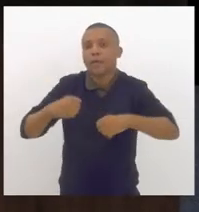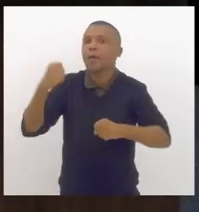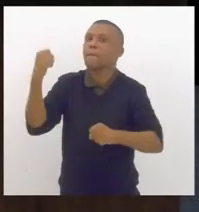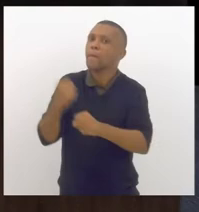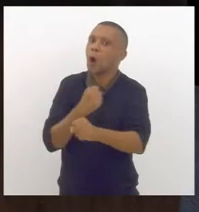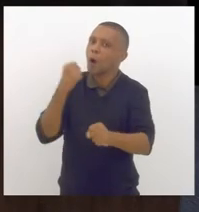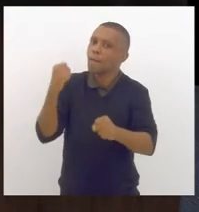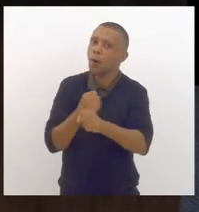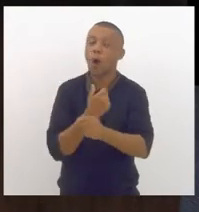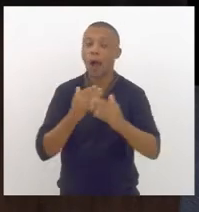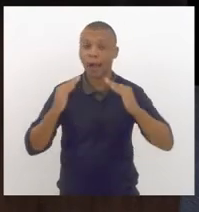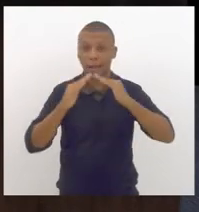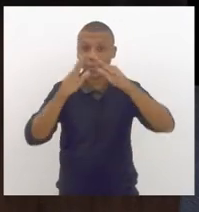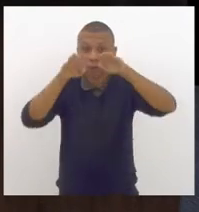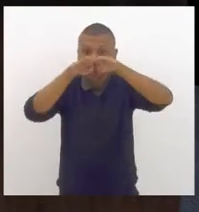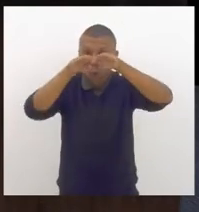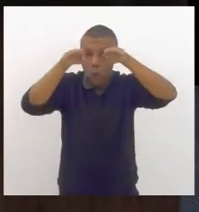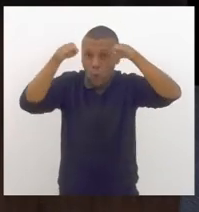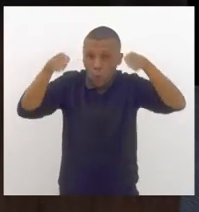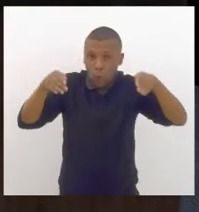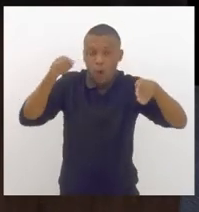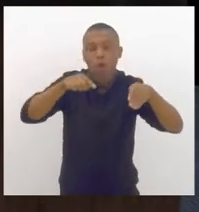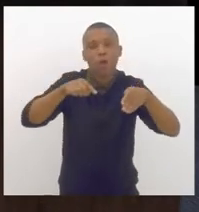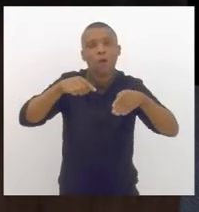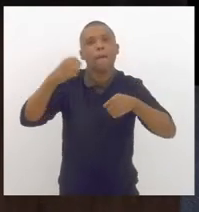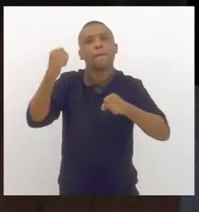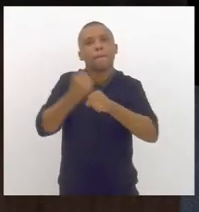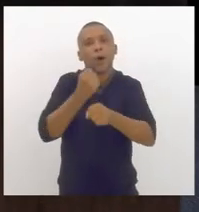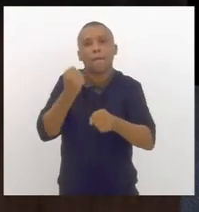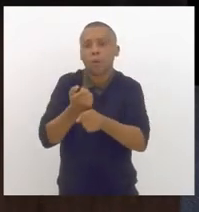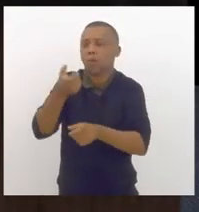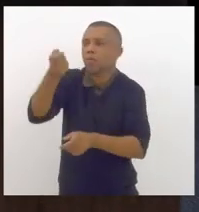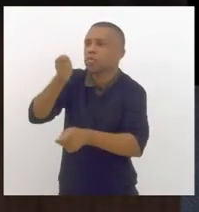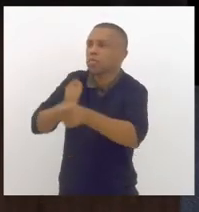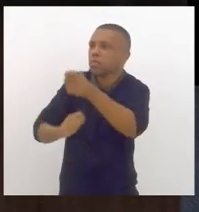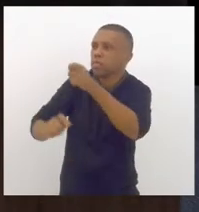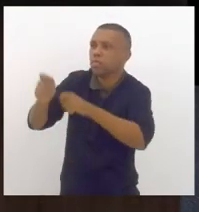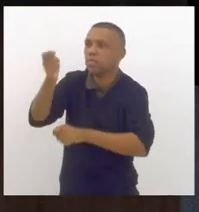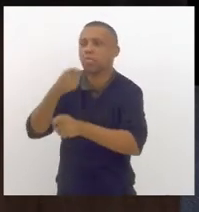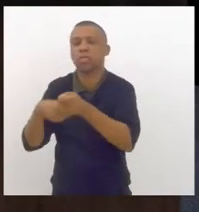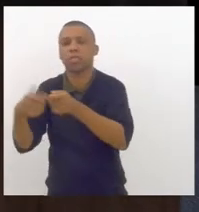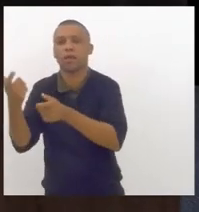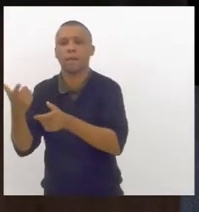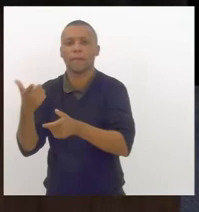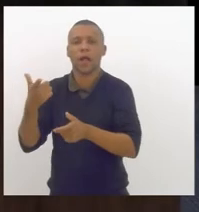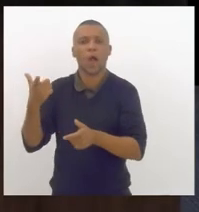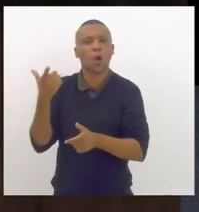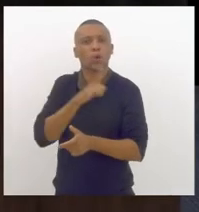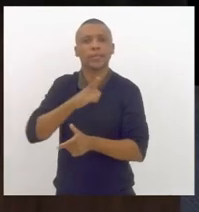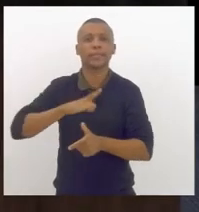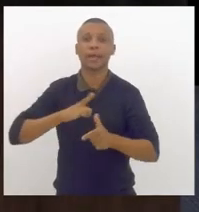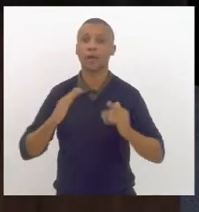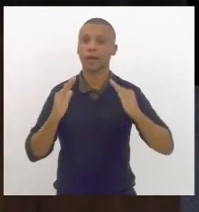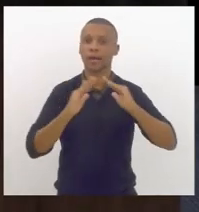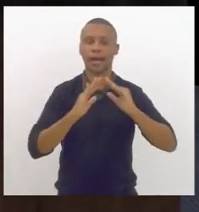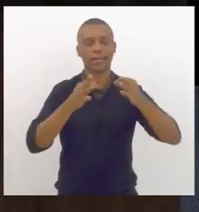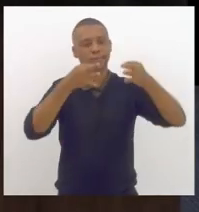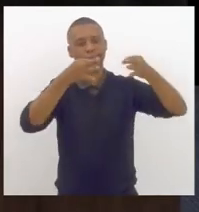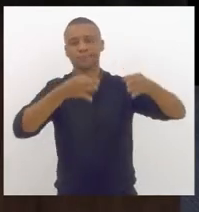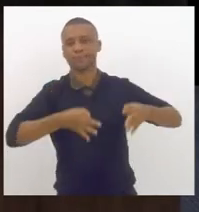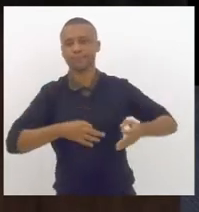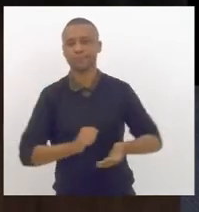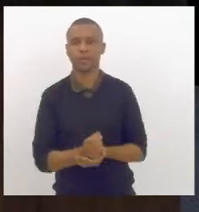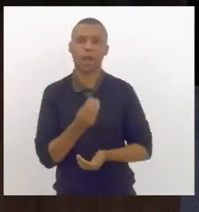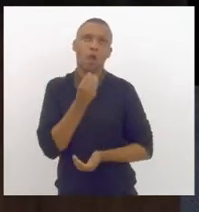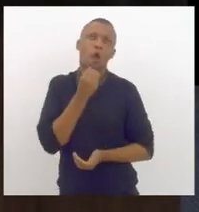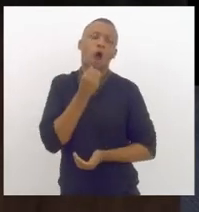minha casa, bati, senhor presidente, a laje da minha casa para ter moradia digna e, obviamente, não passou